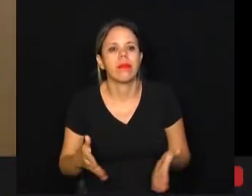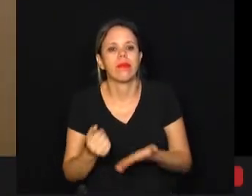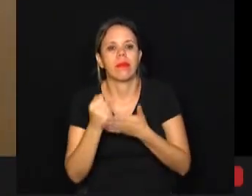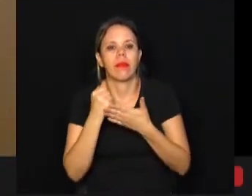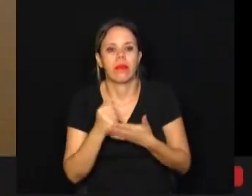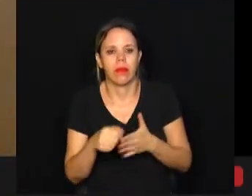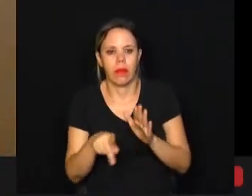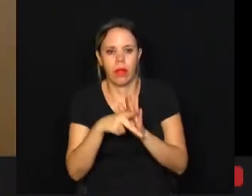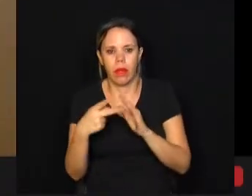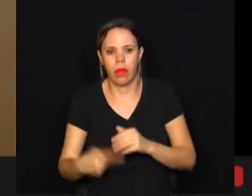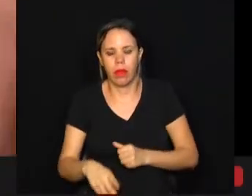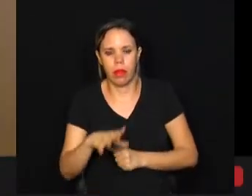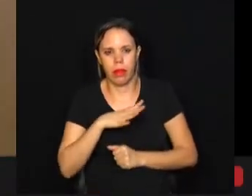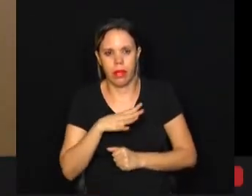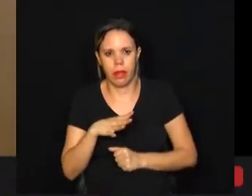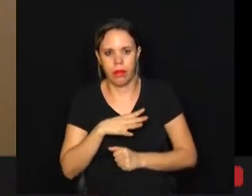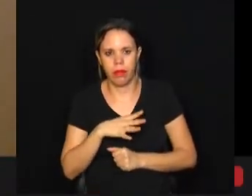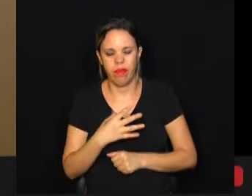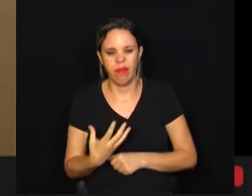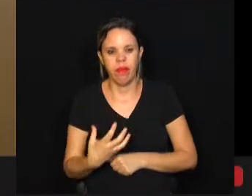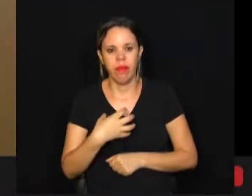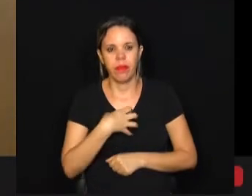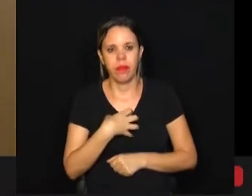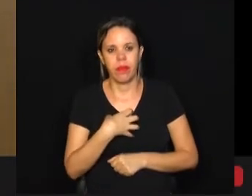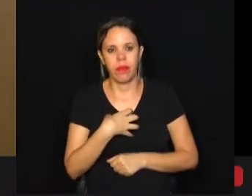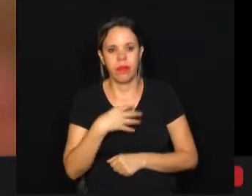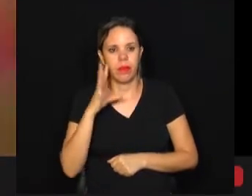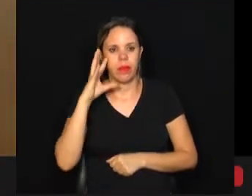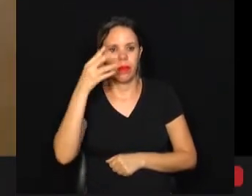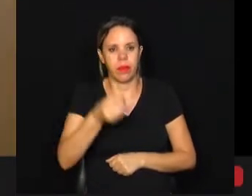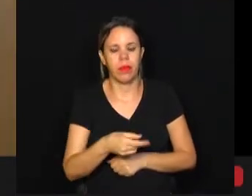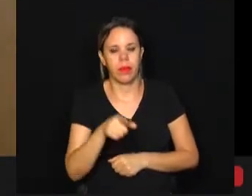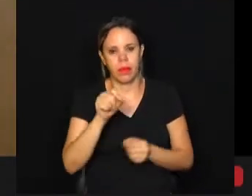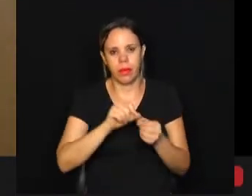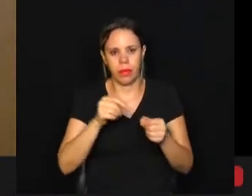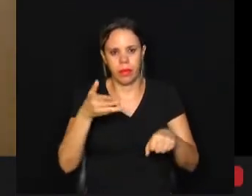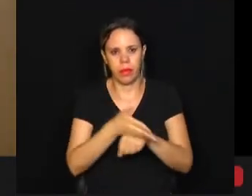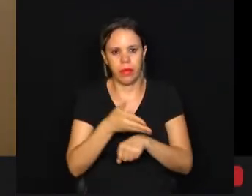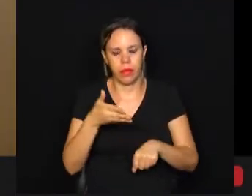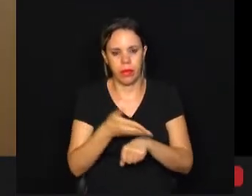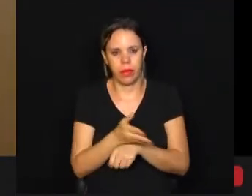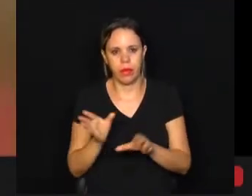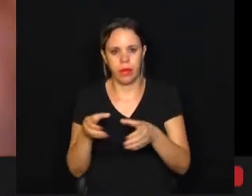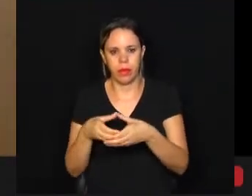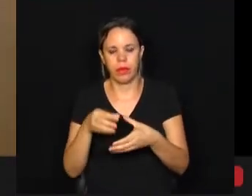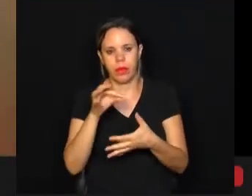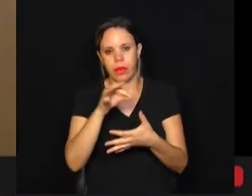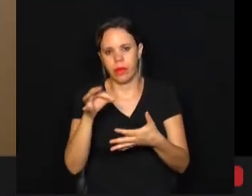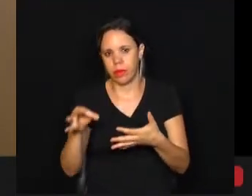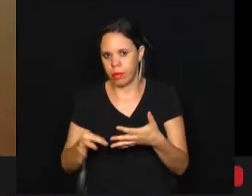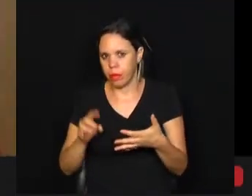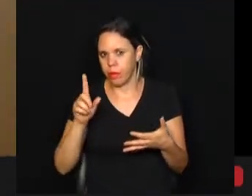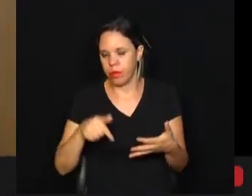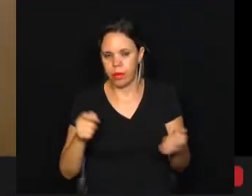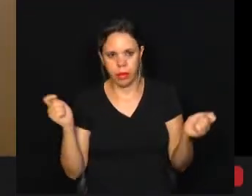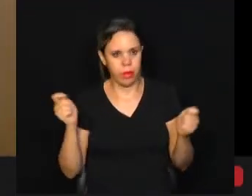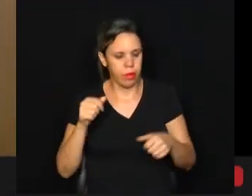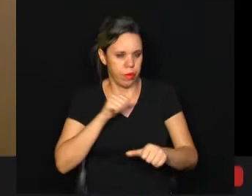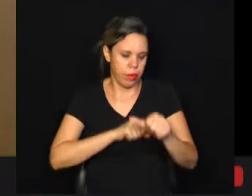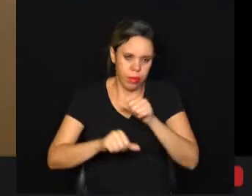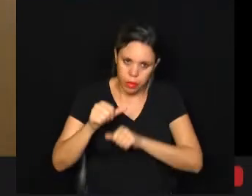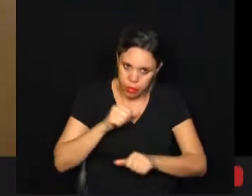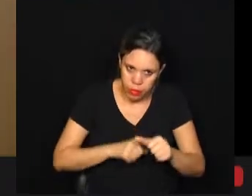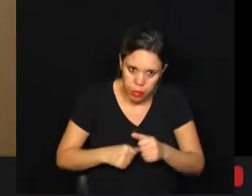com a própria cidade, no sentimento de entendimento que você faz parte de um conjunto que é capaz de se